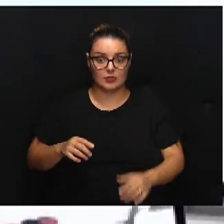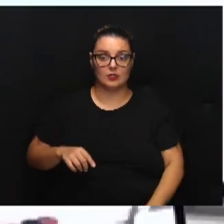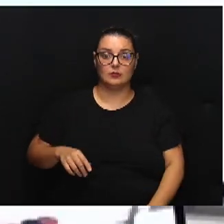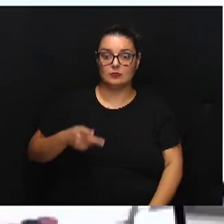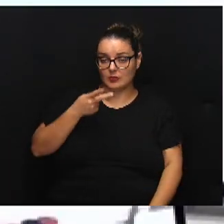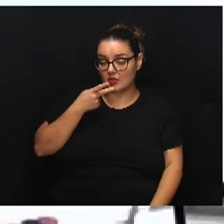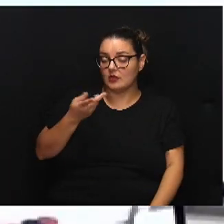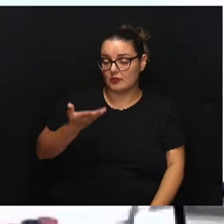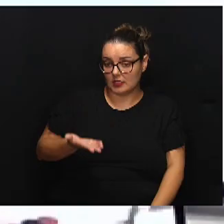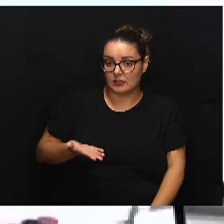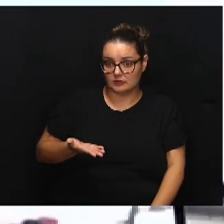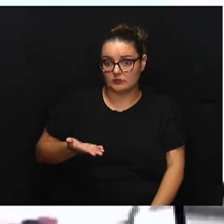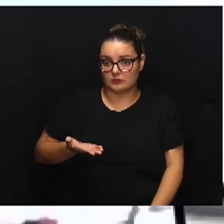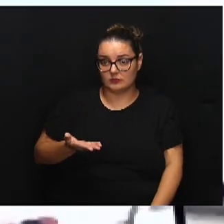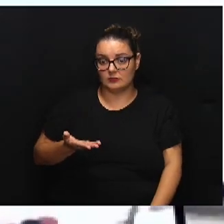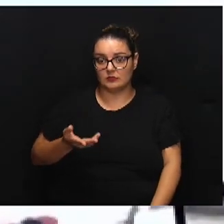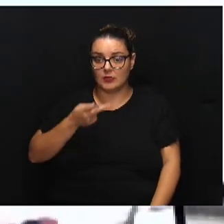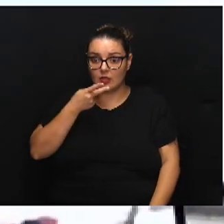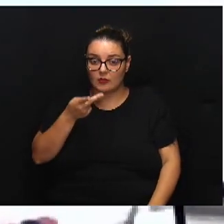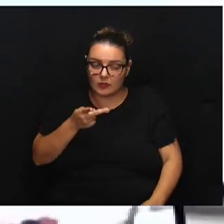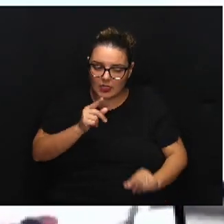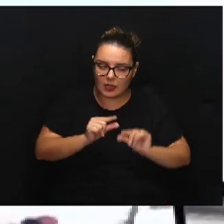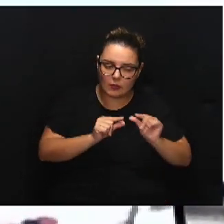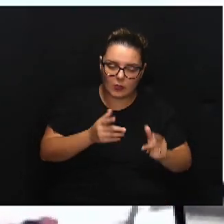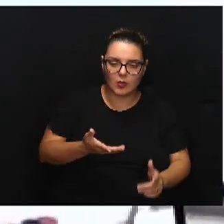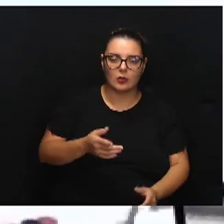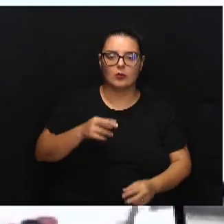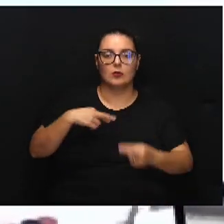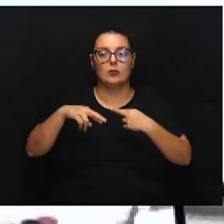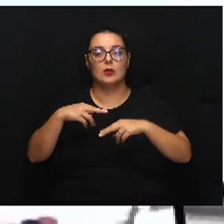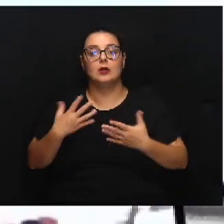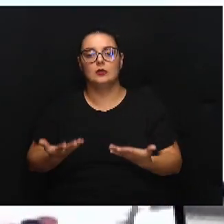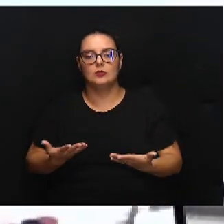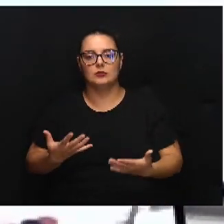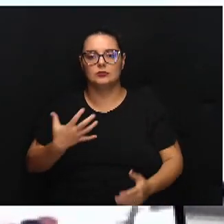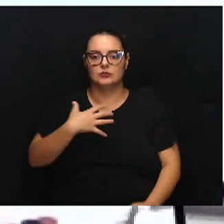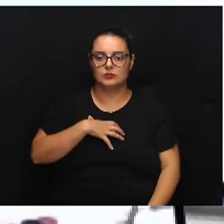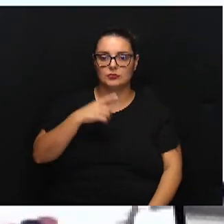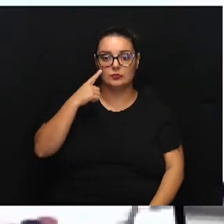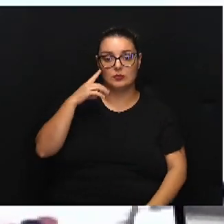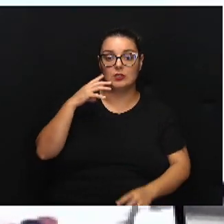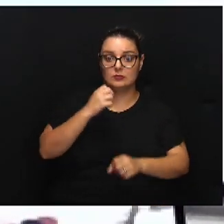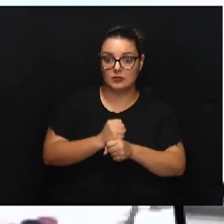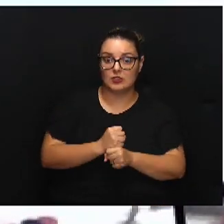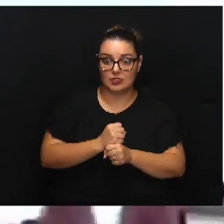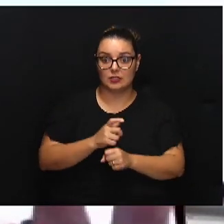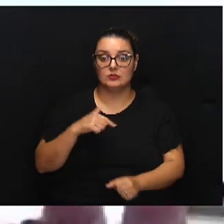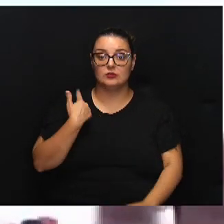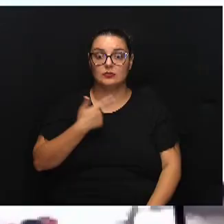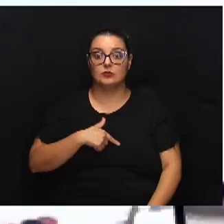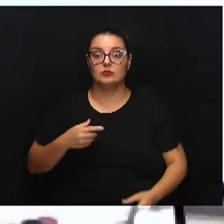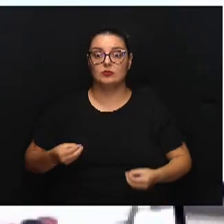que eu toquei de leve, que de uma forma geral, a gente acaba